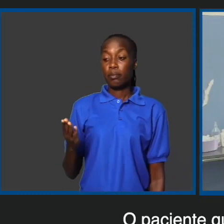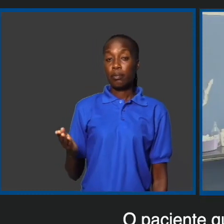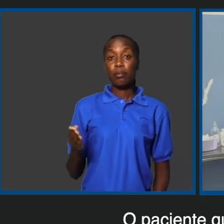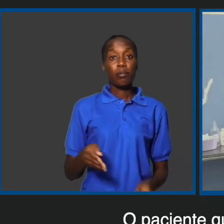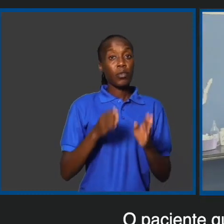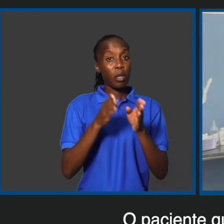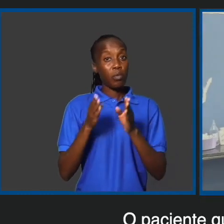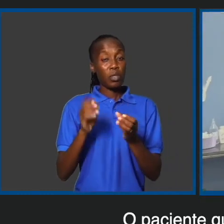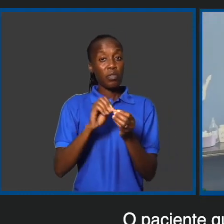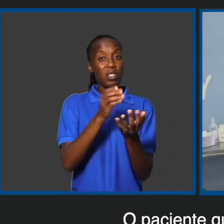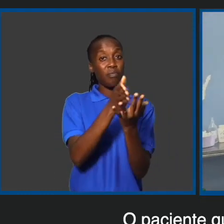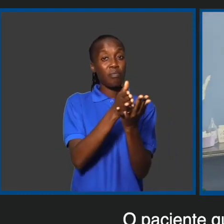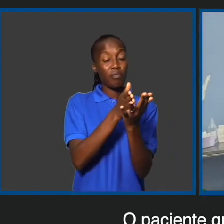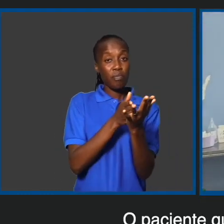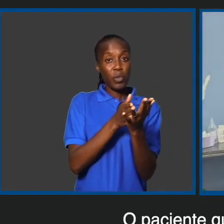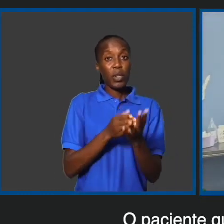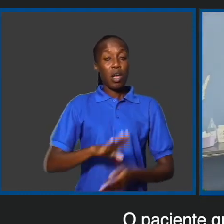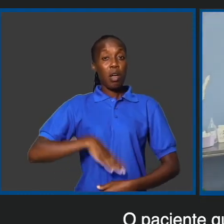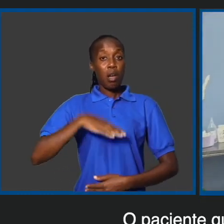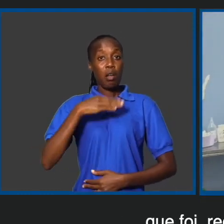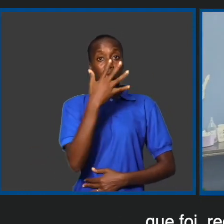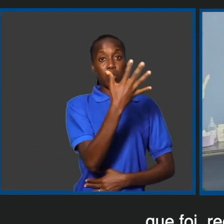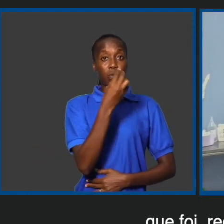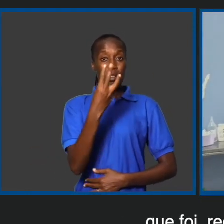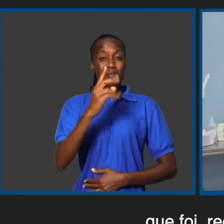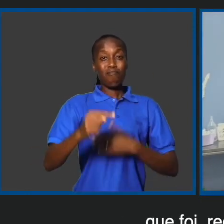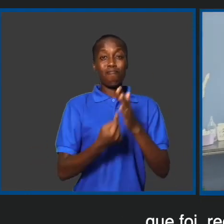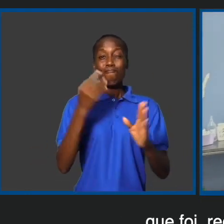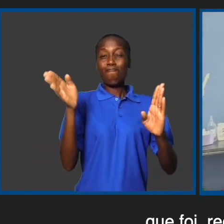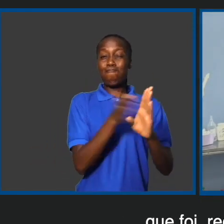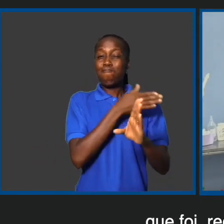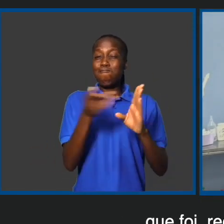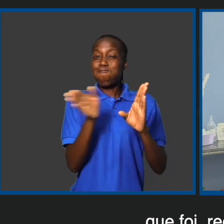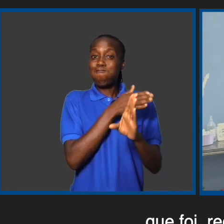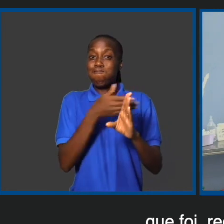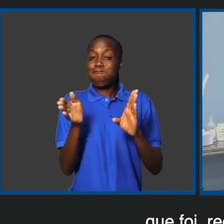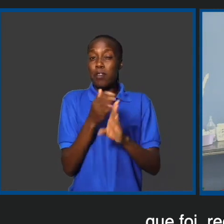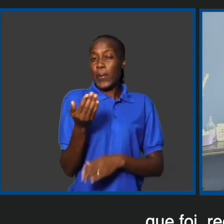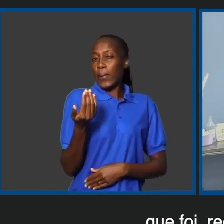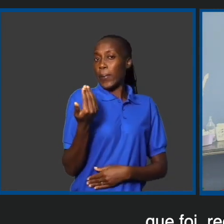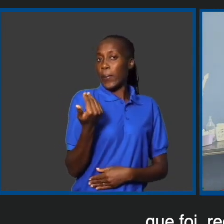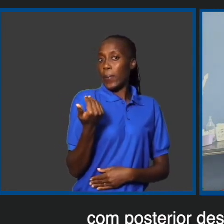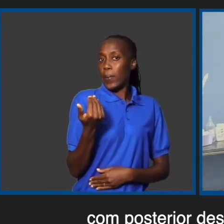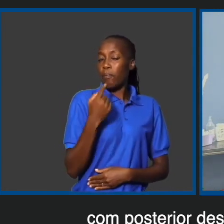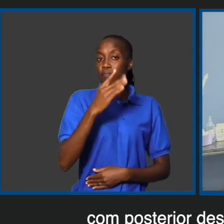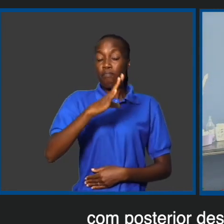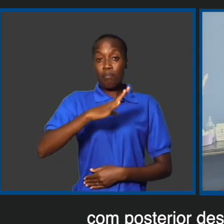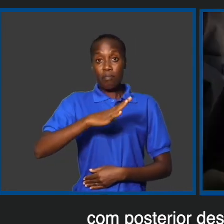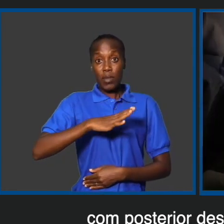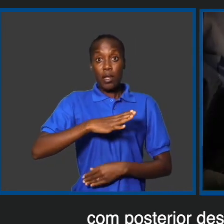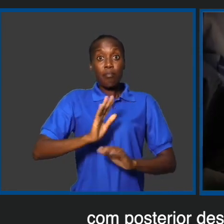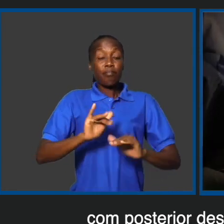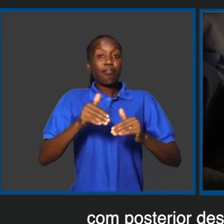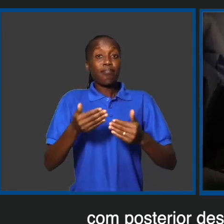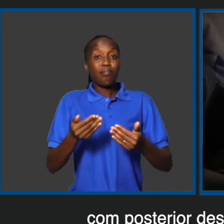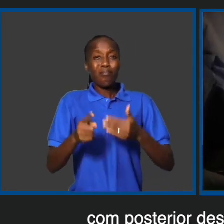O paciente que vai ser operado hoje é um paciente de 53 anos que foi vítima de agressão física recentemente, com